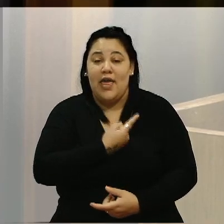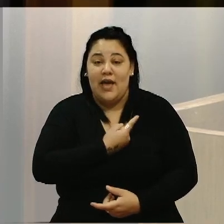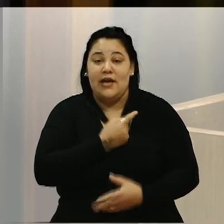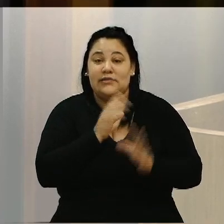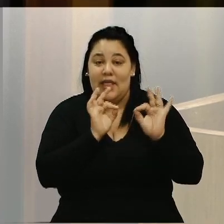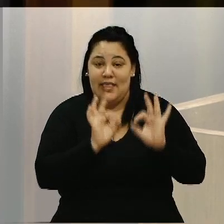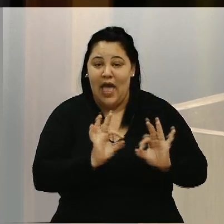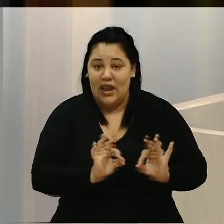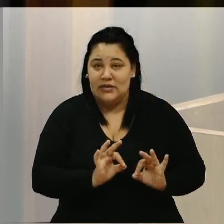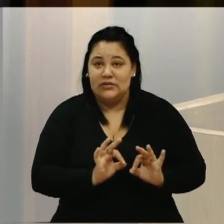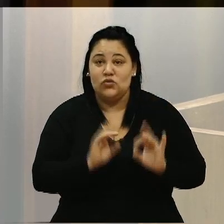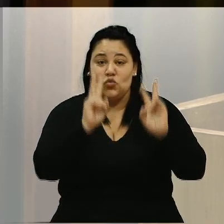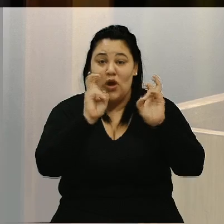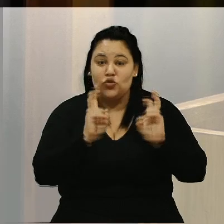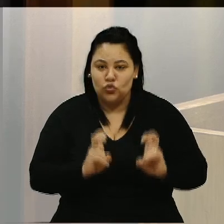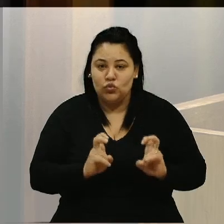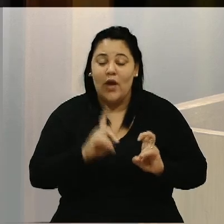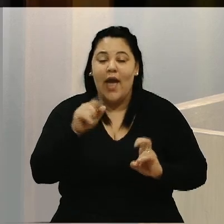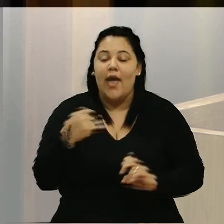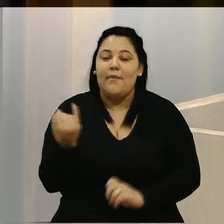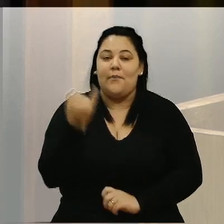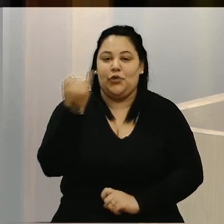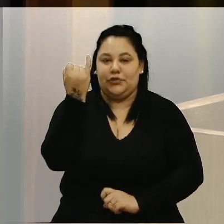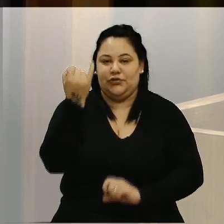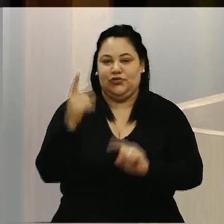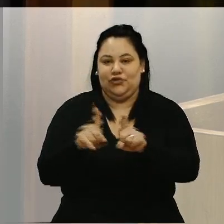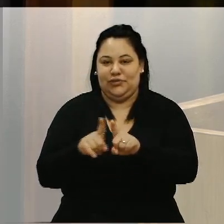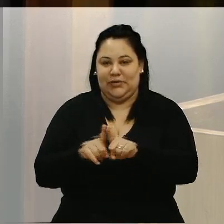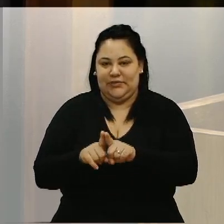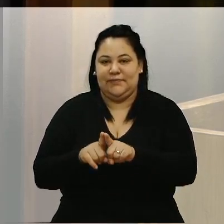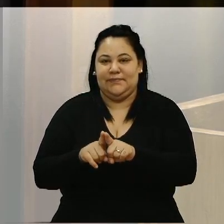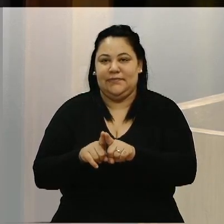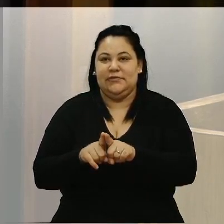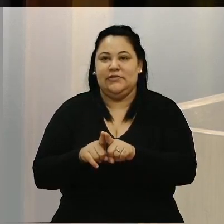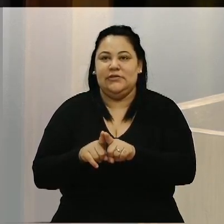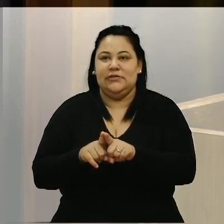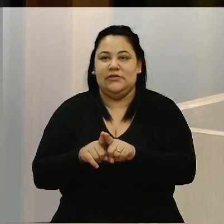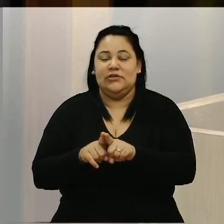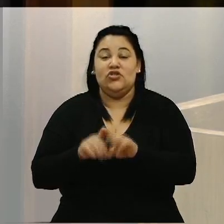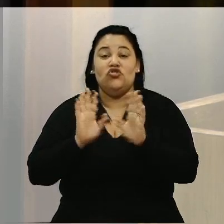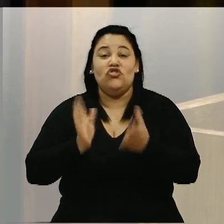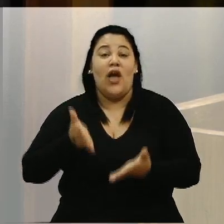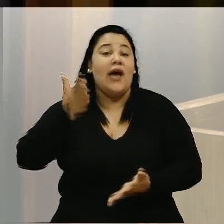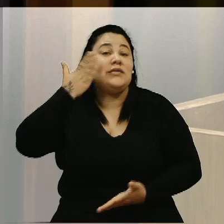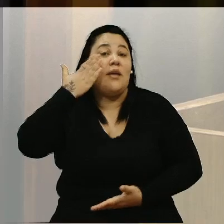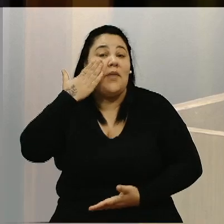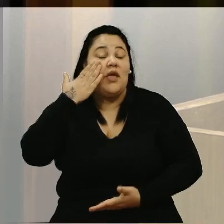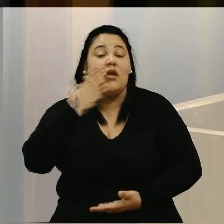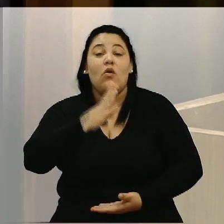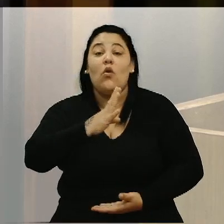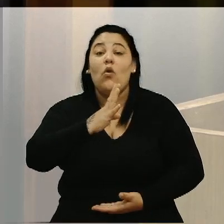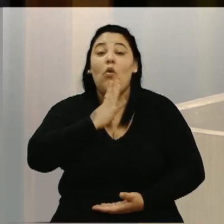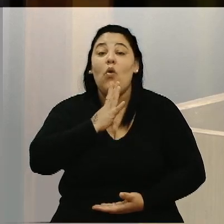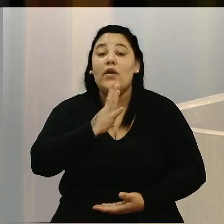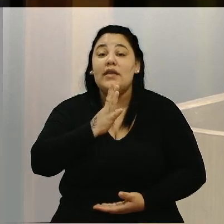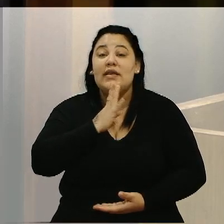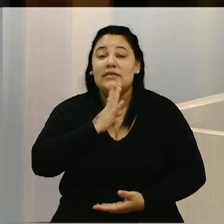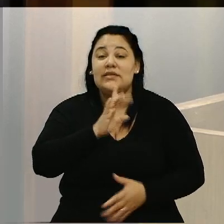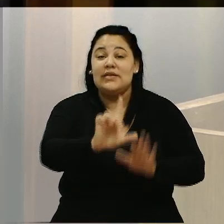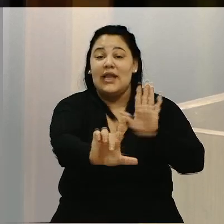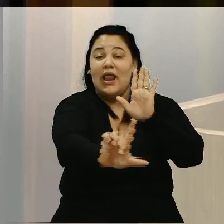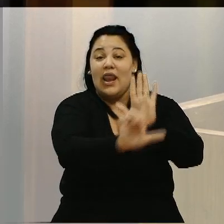questão, é importante a gente saber, ter o conhecimento da Lei